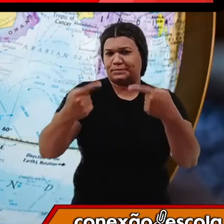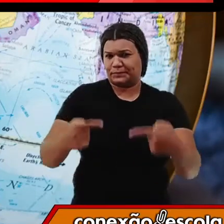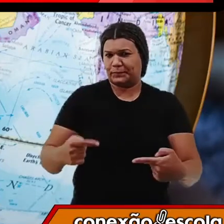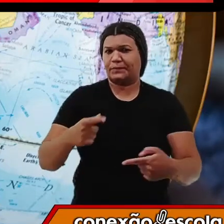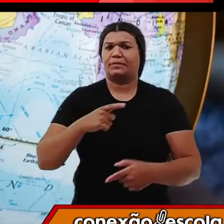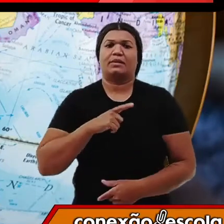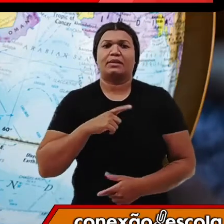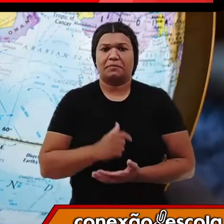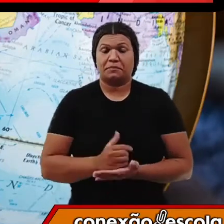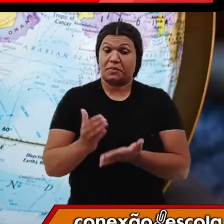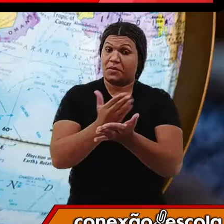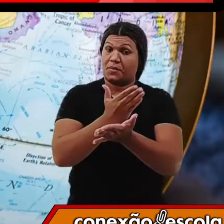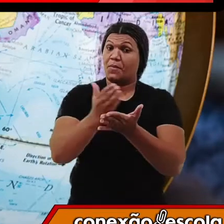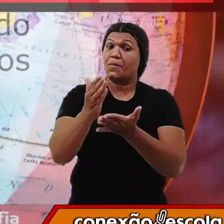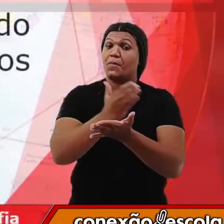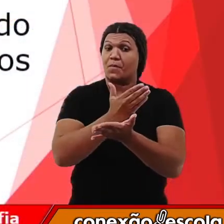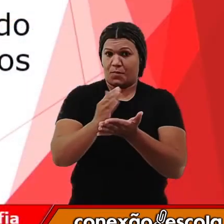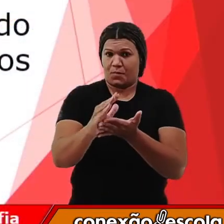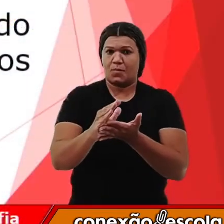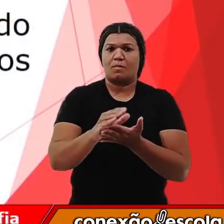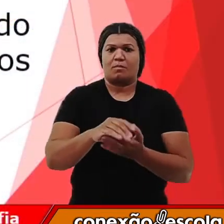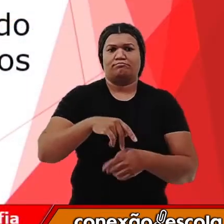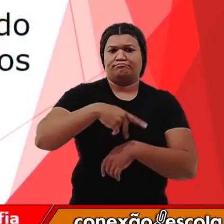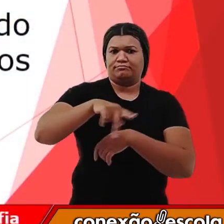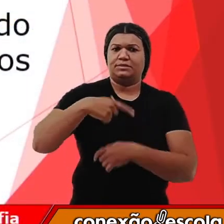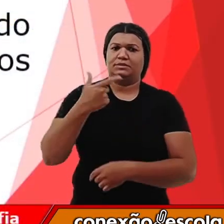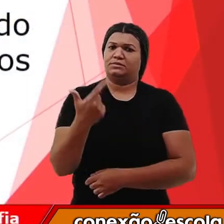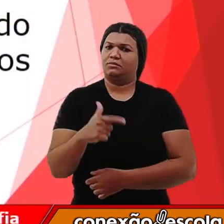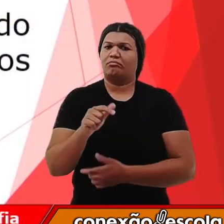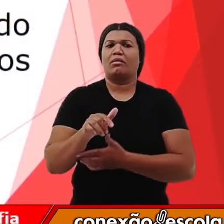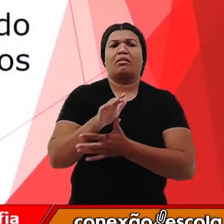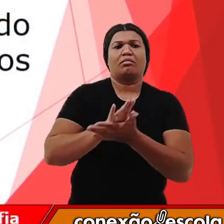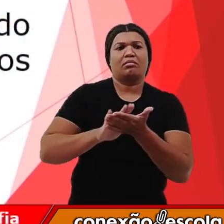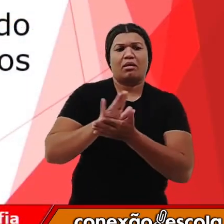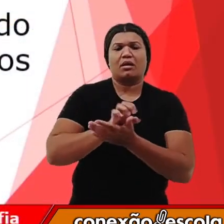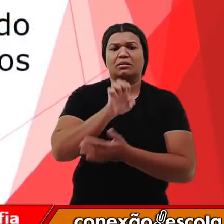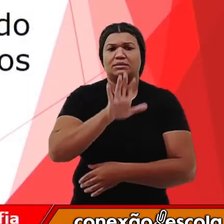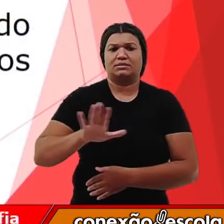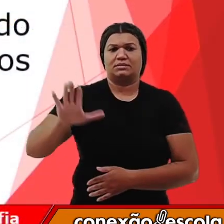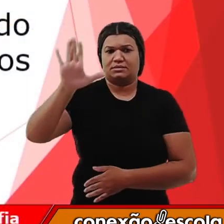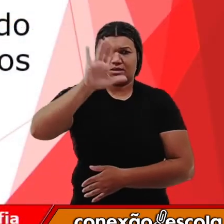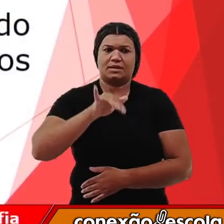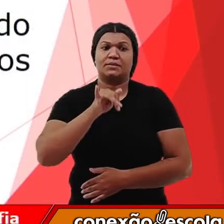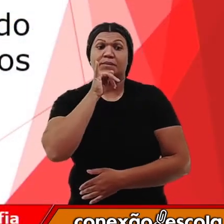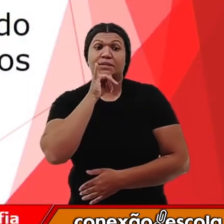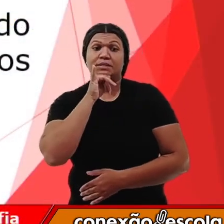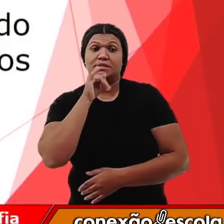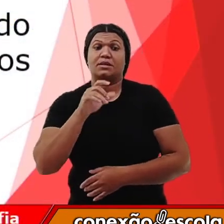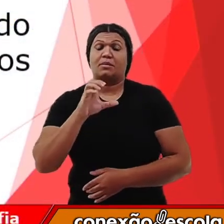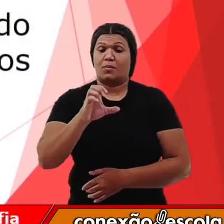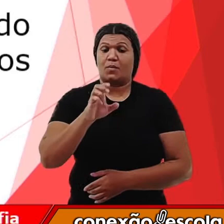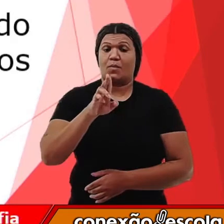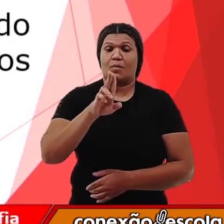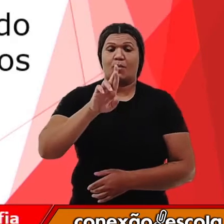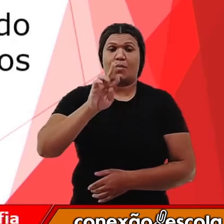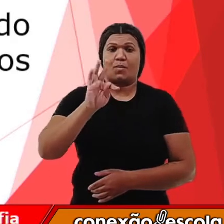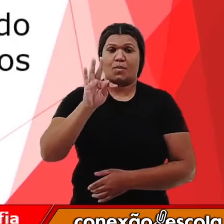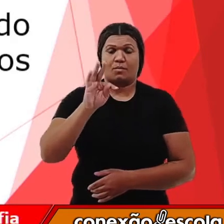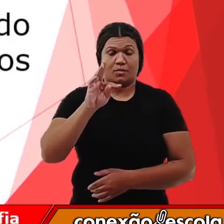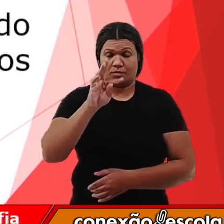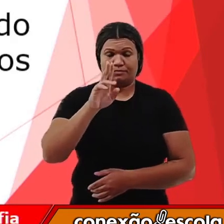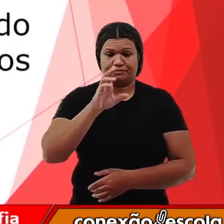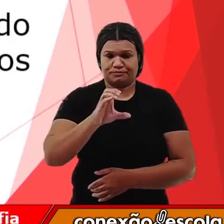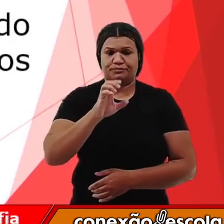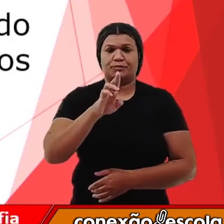e algumas nações não têm um Estado constituído, como é o caso dos curdos, que nós estamos trocando uma ideia nessa aula, e também